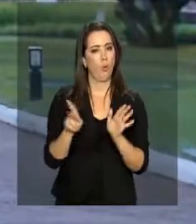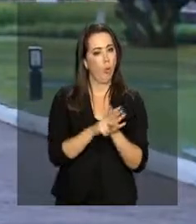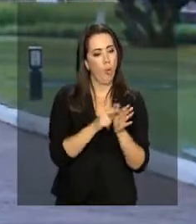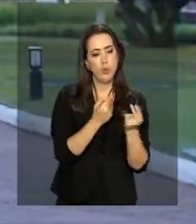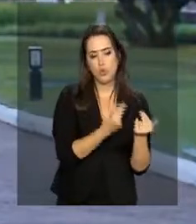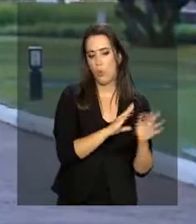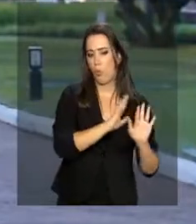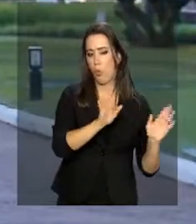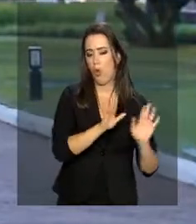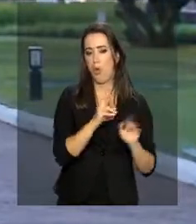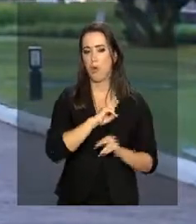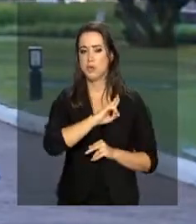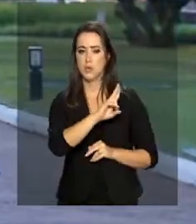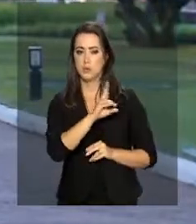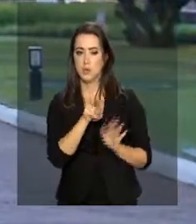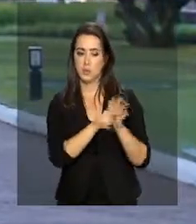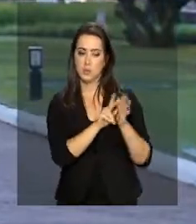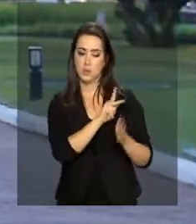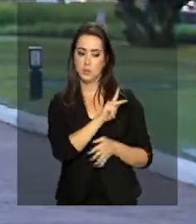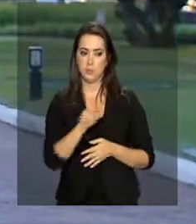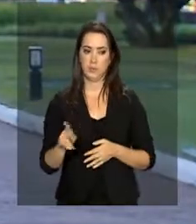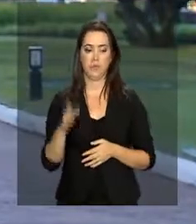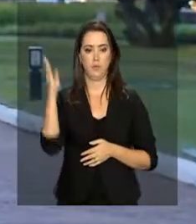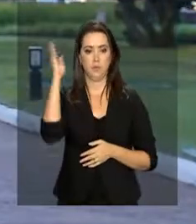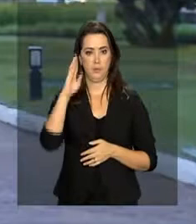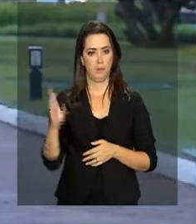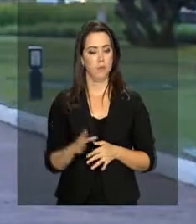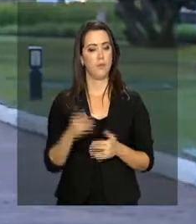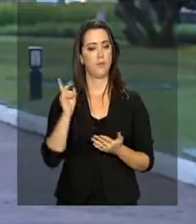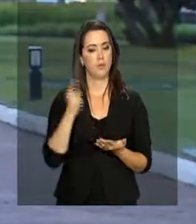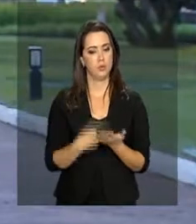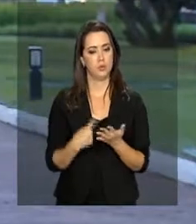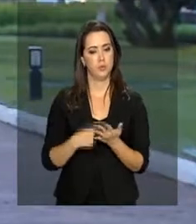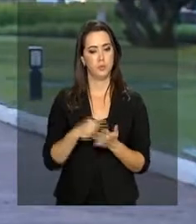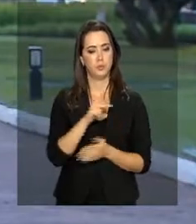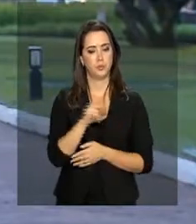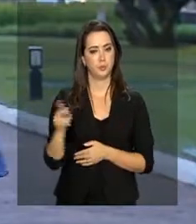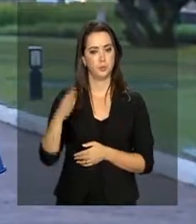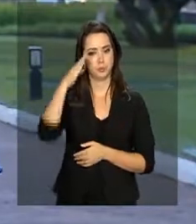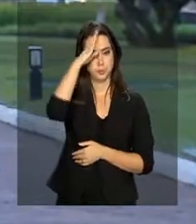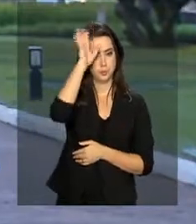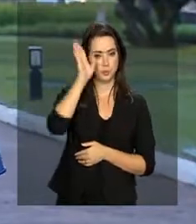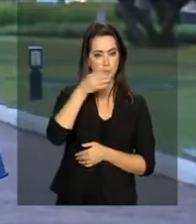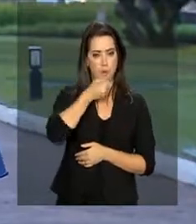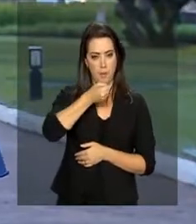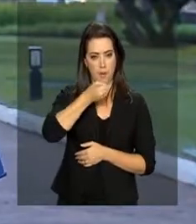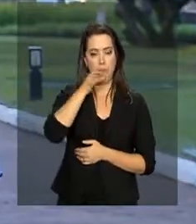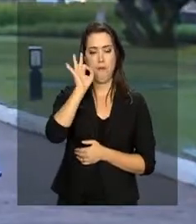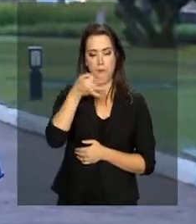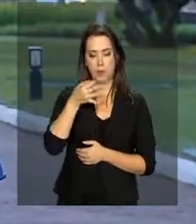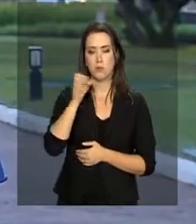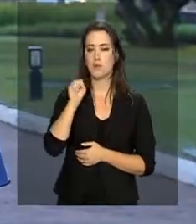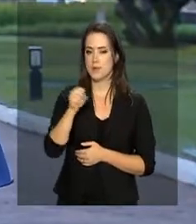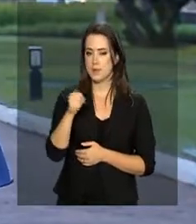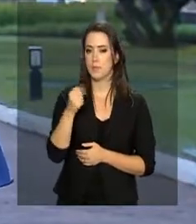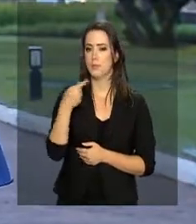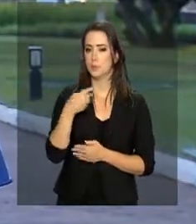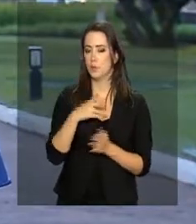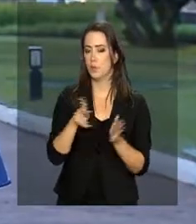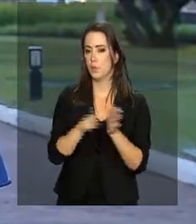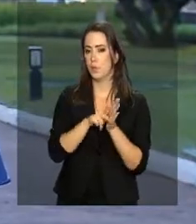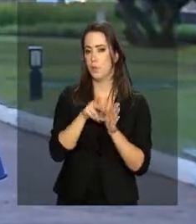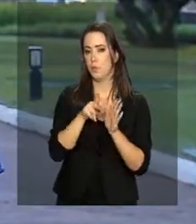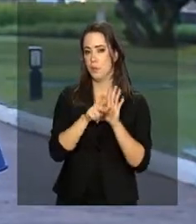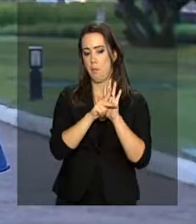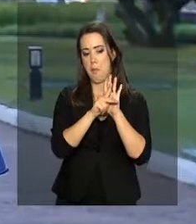sob responsabilidade da presidência da república o que foi confirmado jair bolsonaro a imprensa aqui no centro cultural banco do